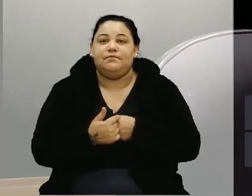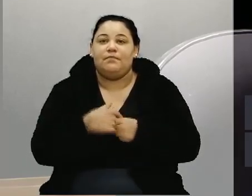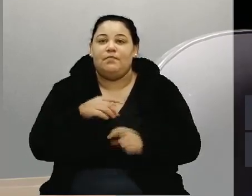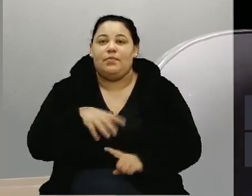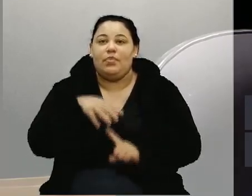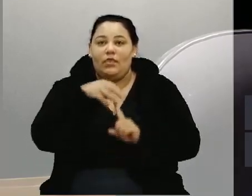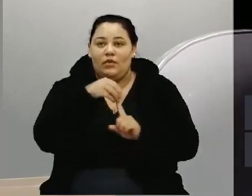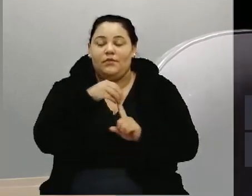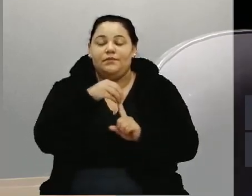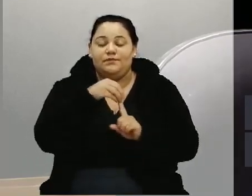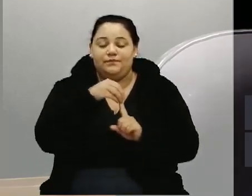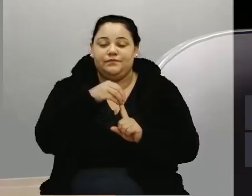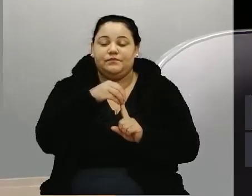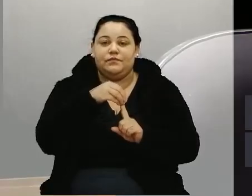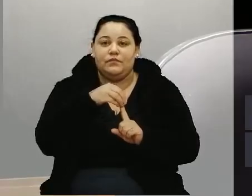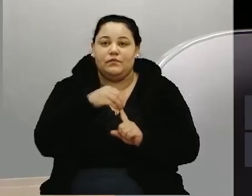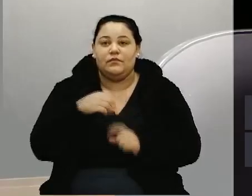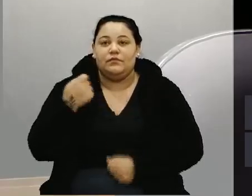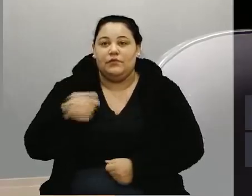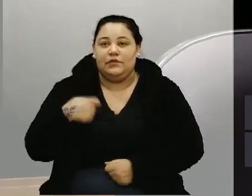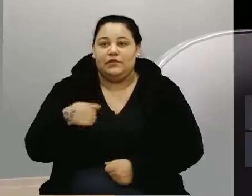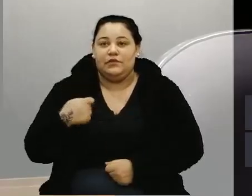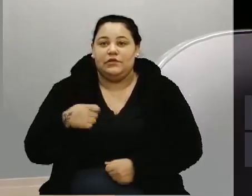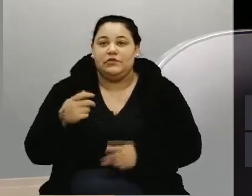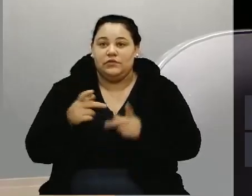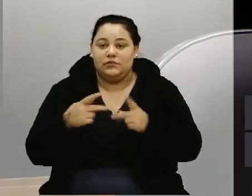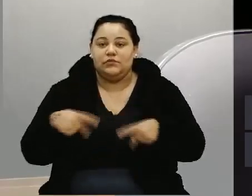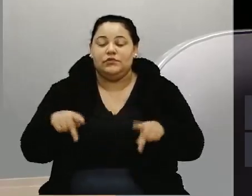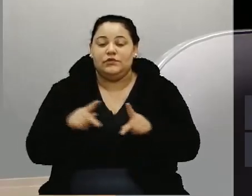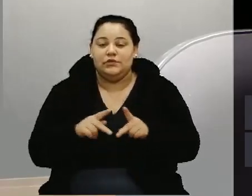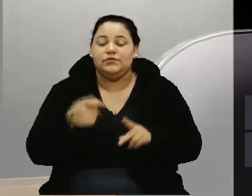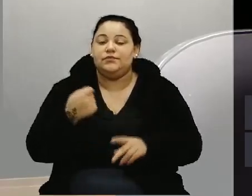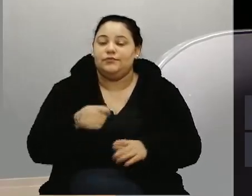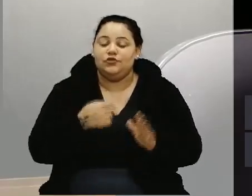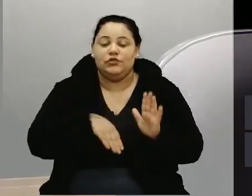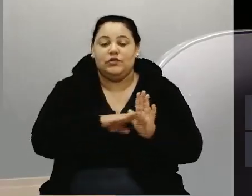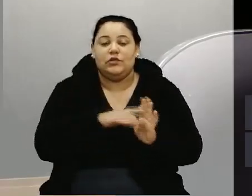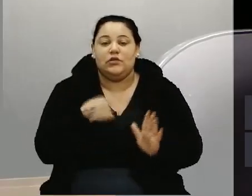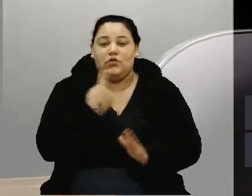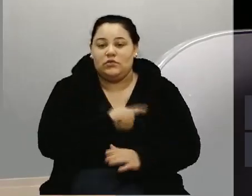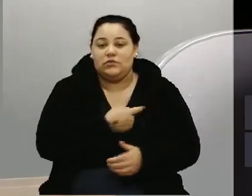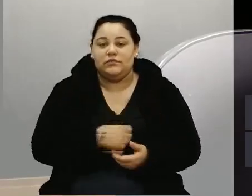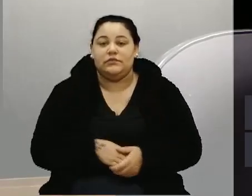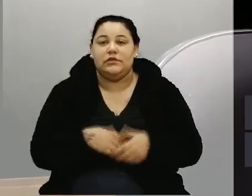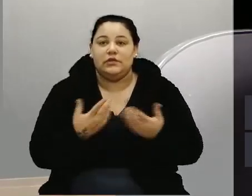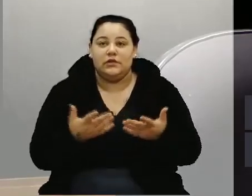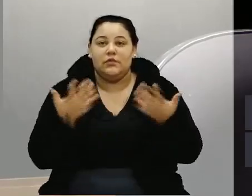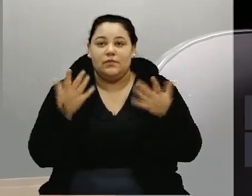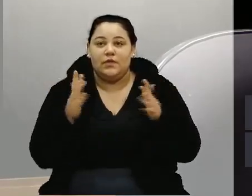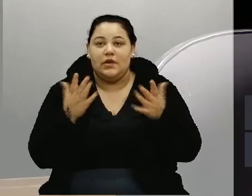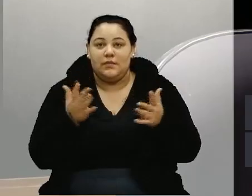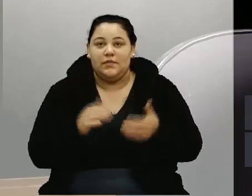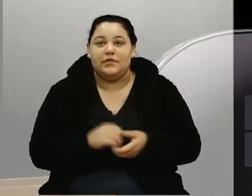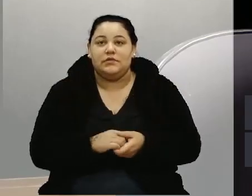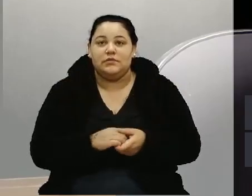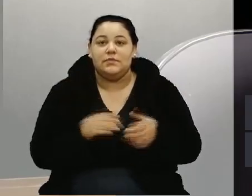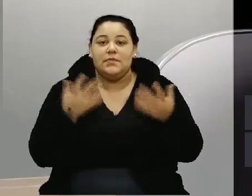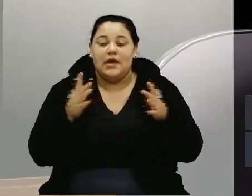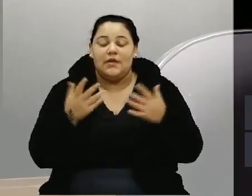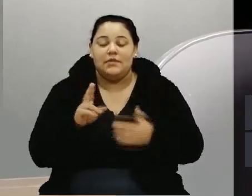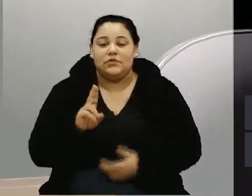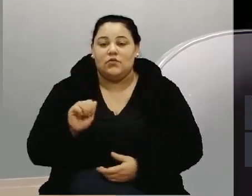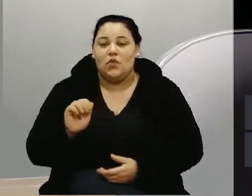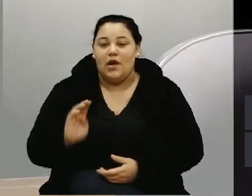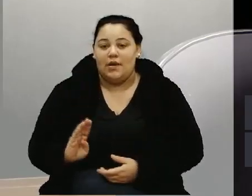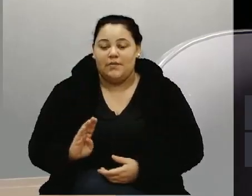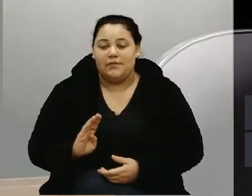prioritária onde a necessidade da população vai chegar até nós. Então, parabéns à UAB, parabéns a